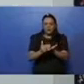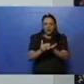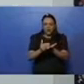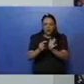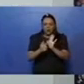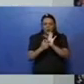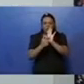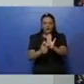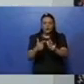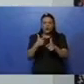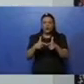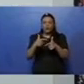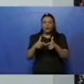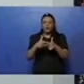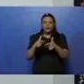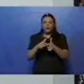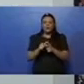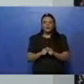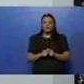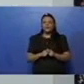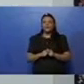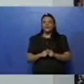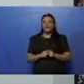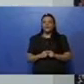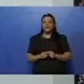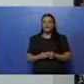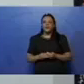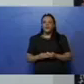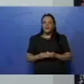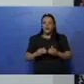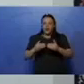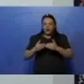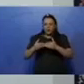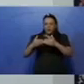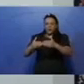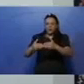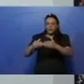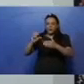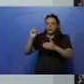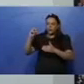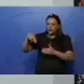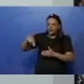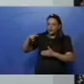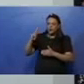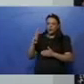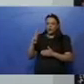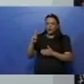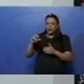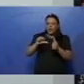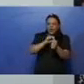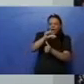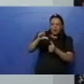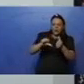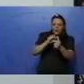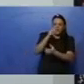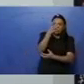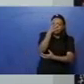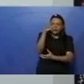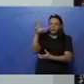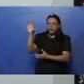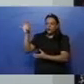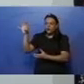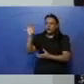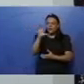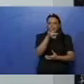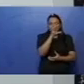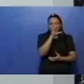temática. Com a abertura da conferência das partes da Convenção da ONU sobre Mudança do Clima, em Bonn, na Alemanha,